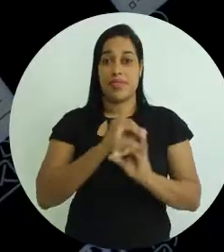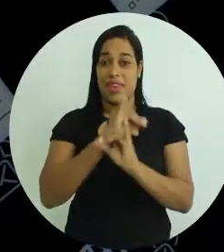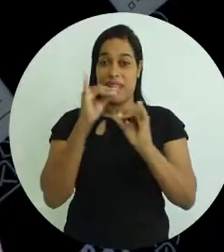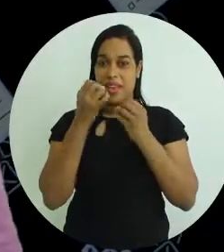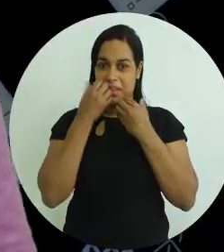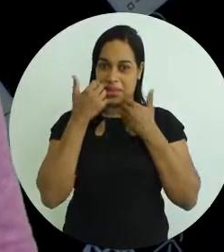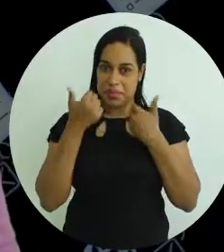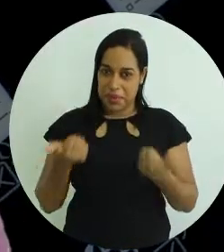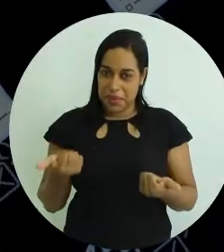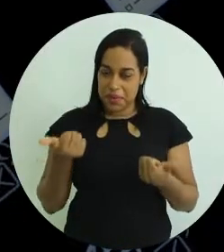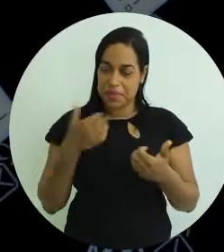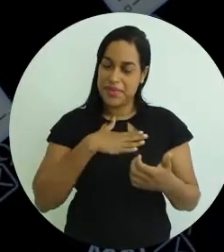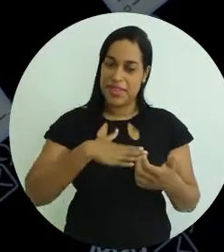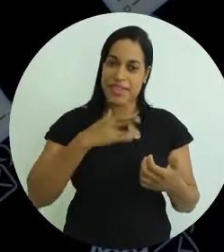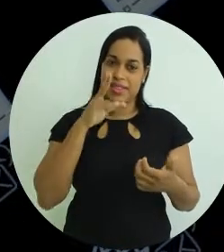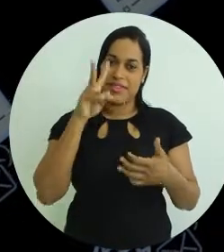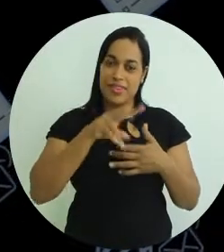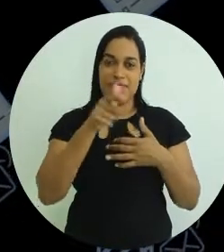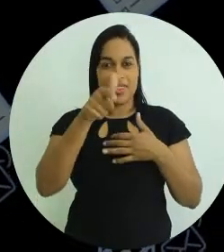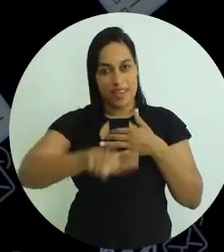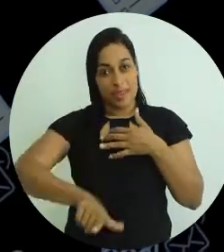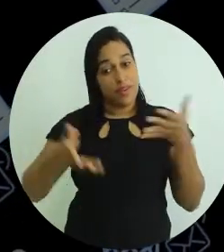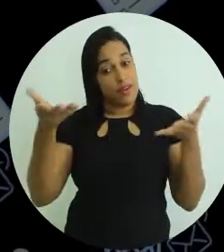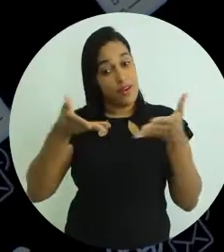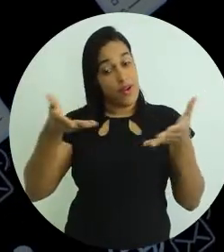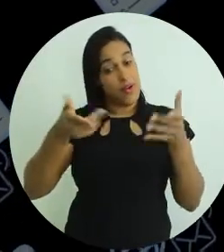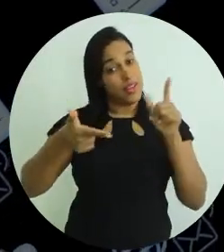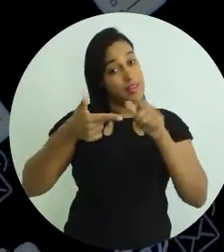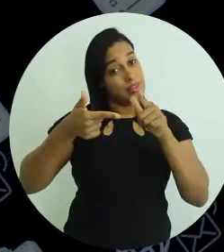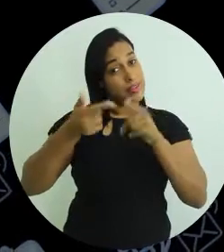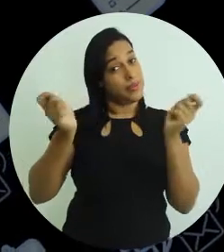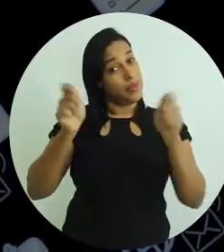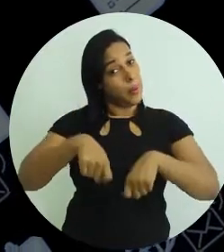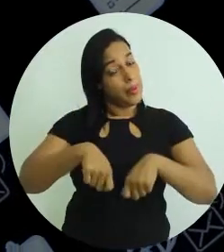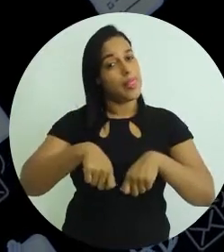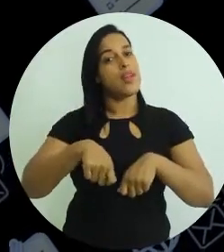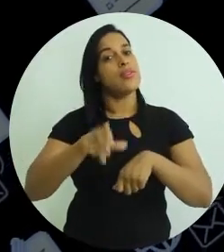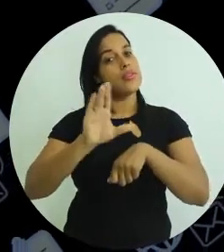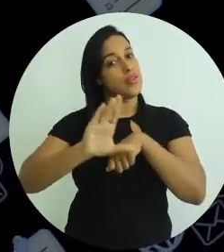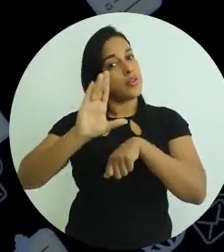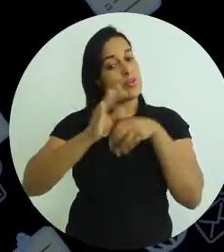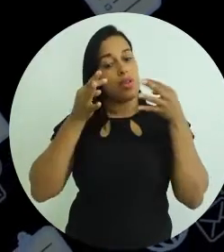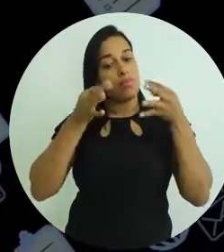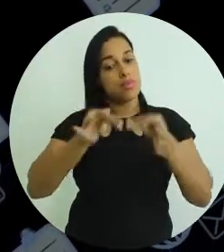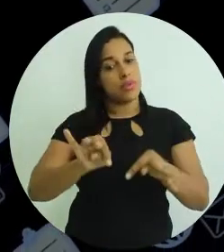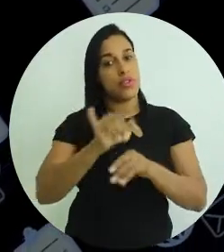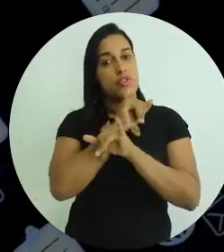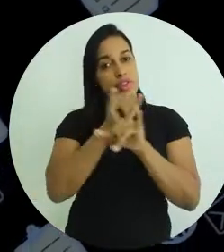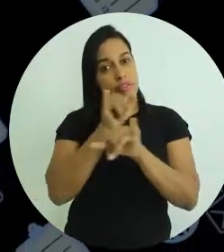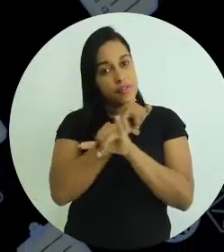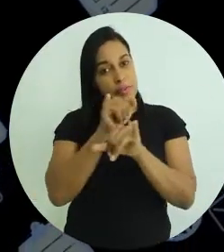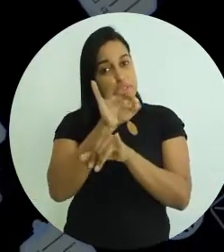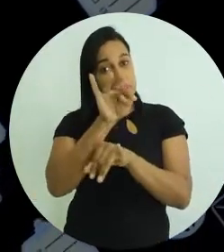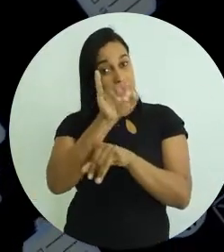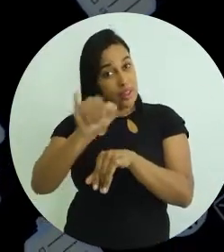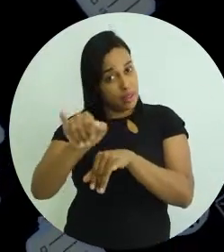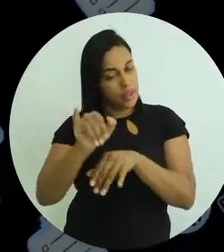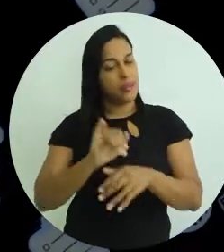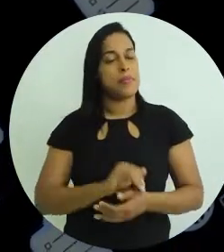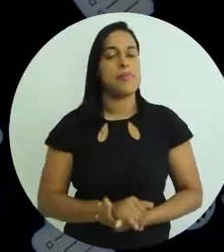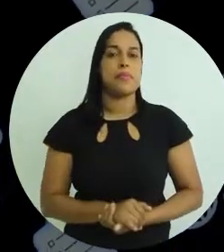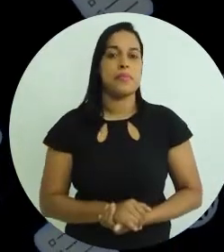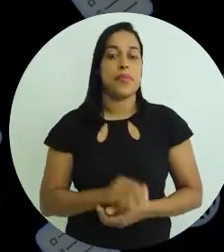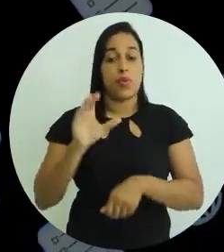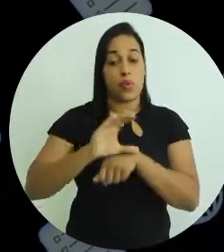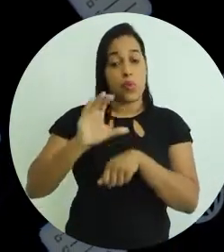Olá pessoal, prazer em revê-los. Estamos aqui na nossa segunda competência do curso Tecnologia da Informação,